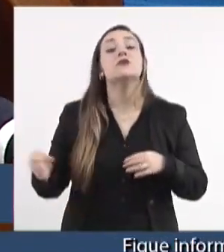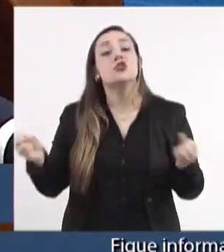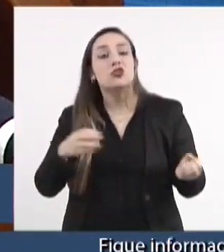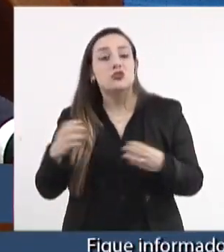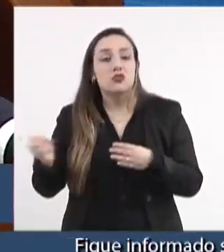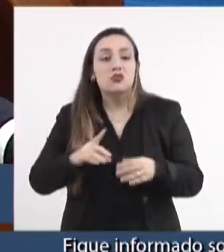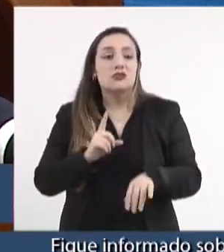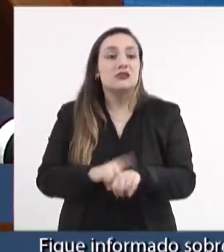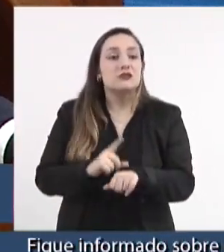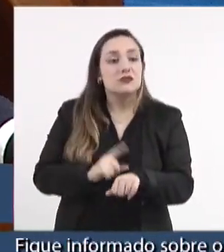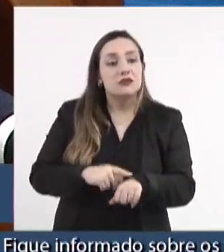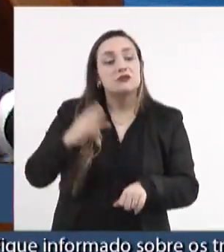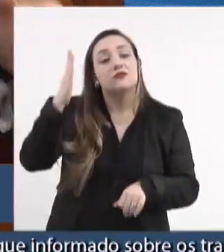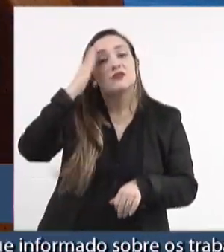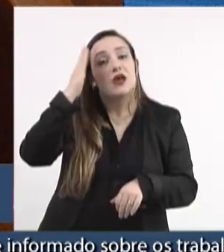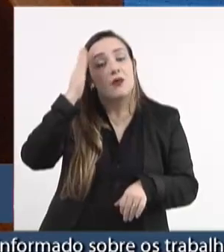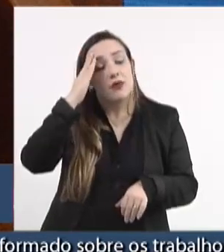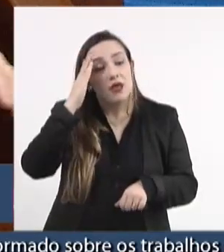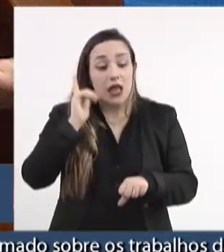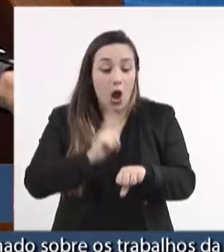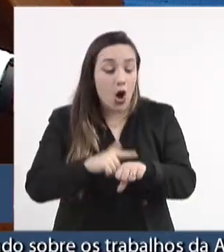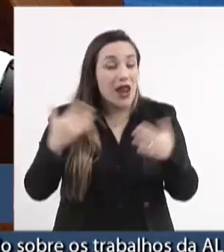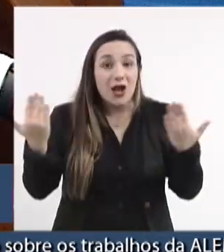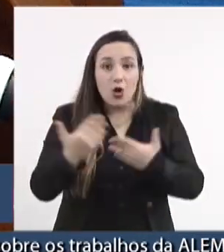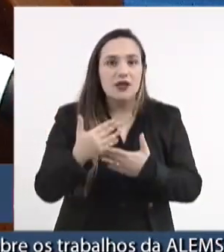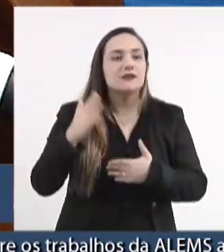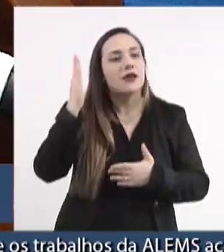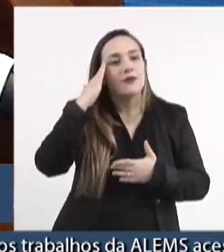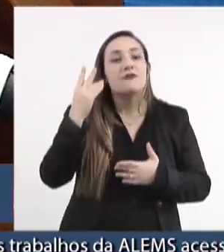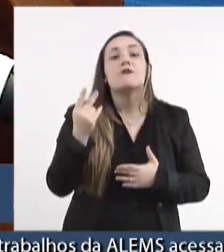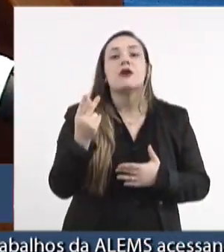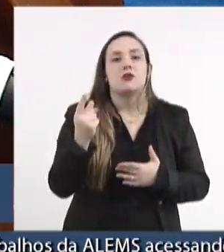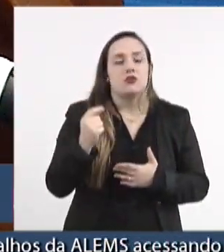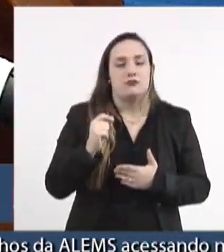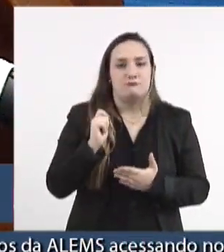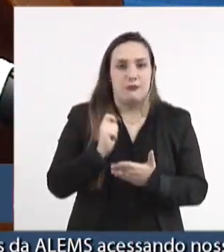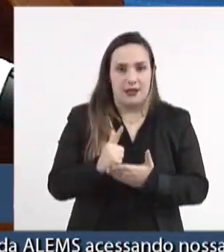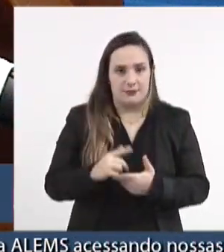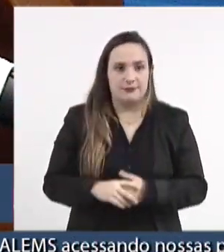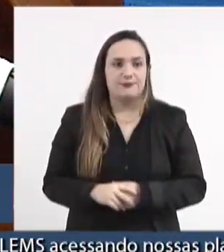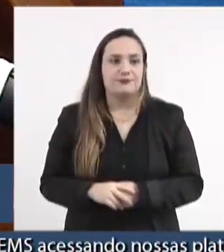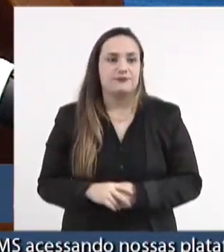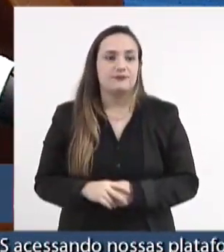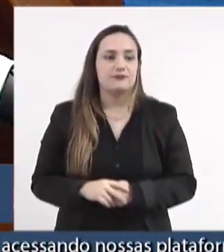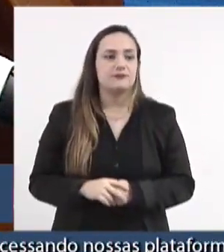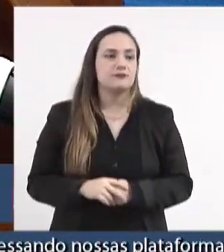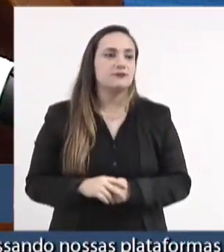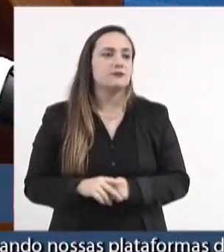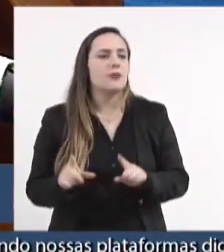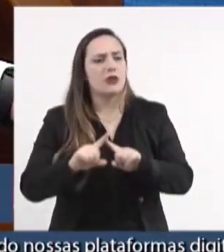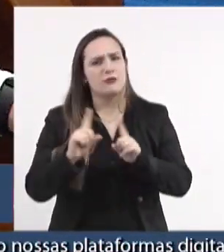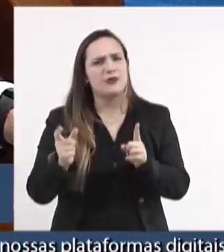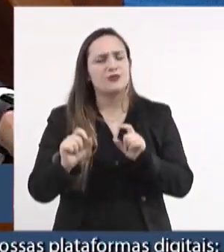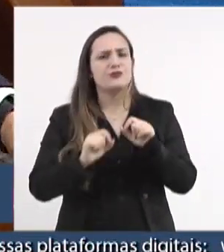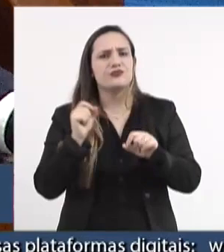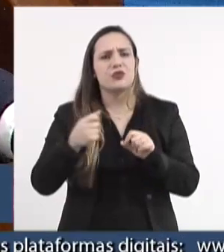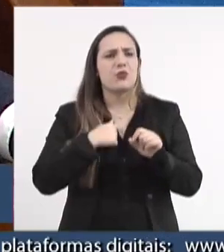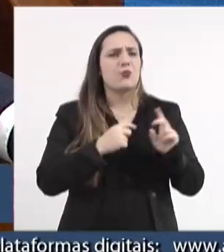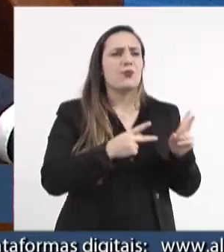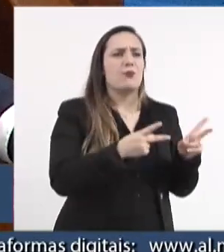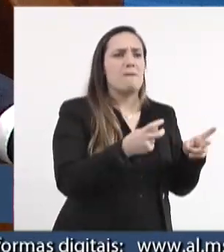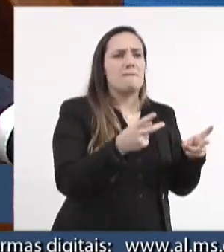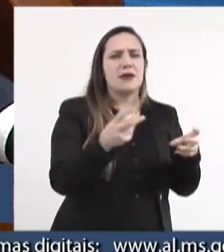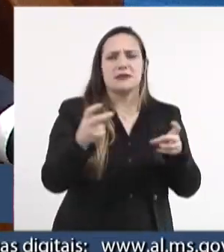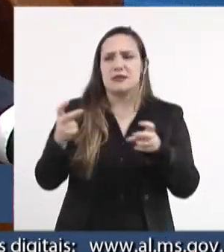real. E o que eu tenho visto, senhor presidente, em 3 conferências